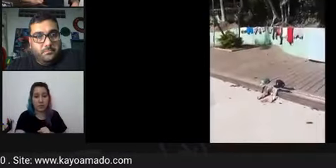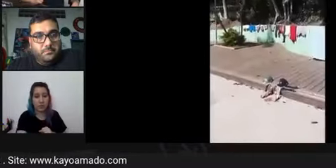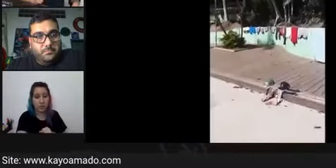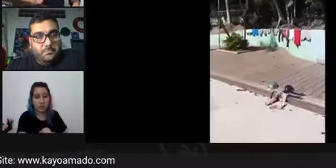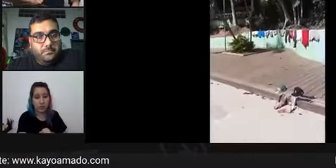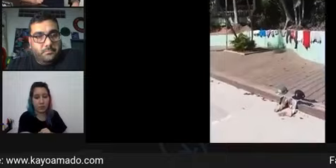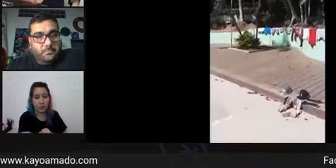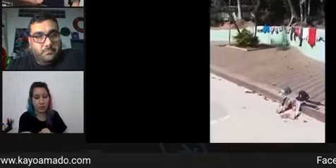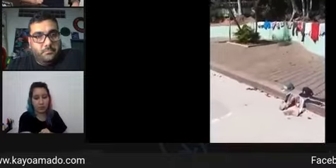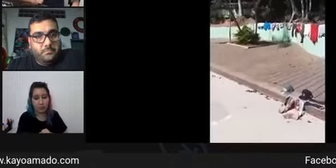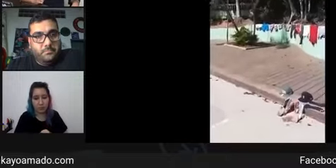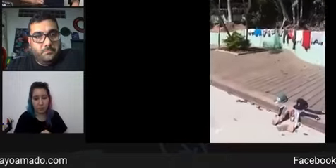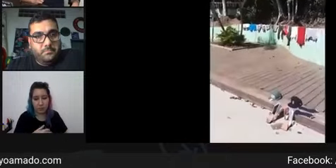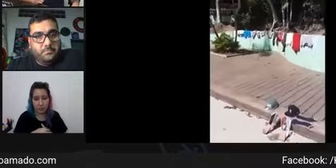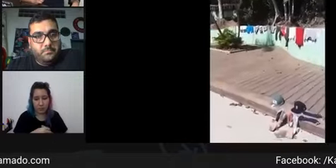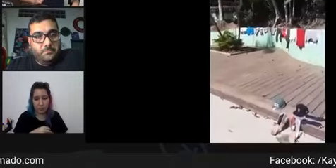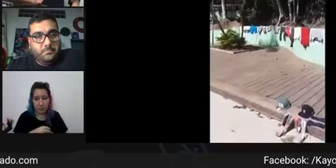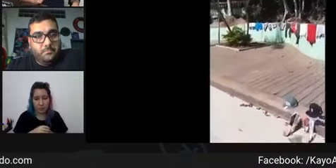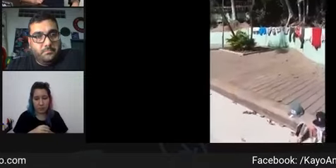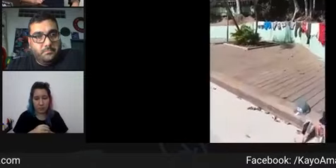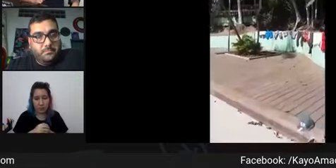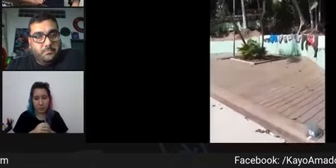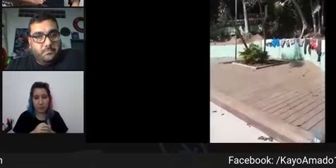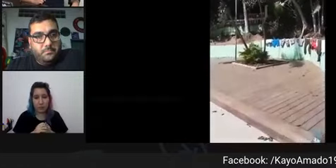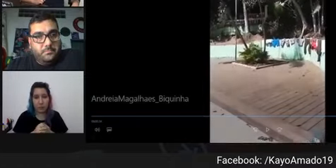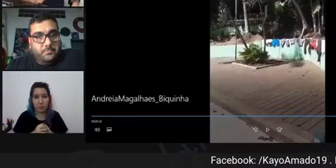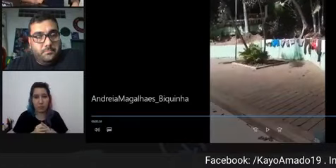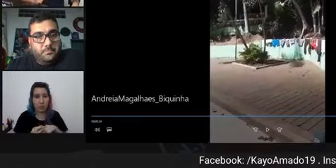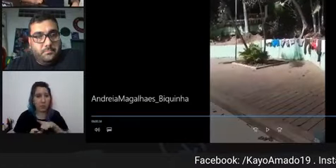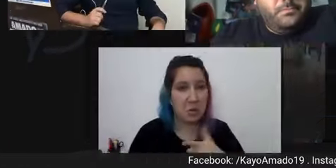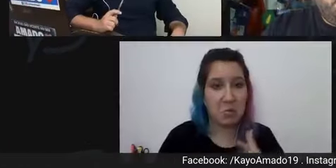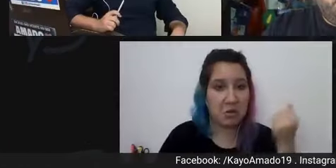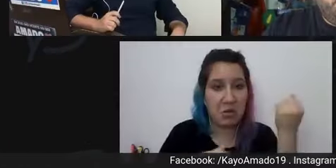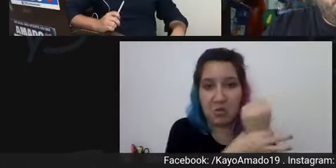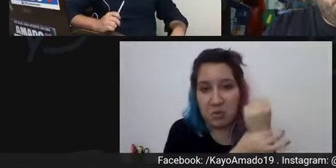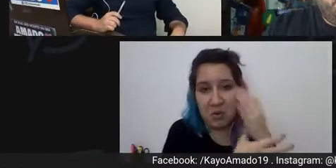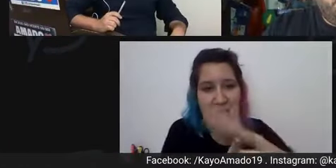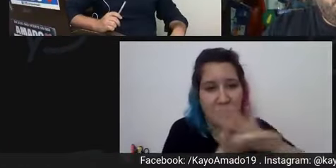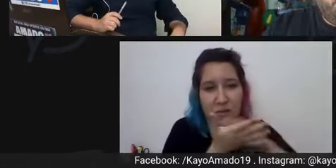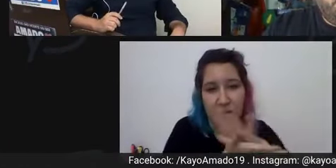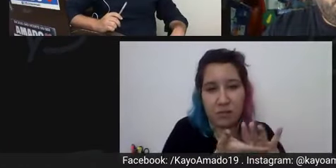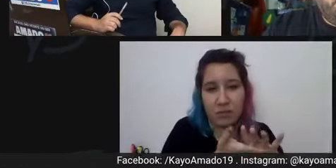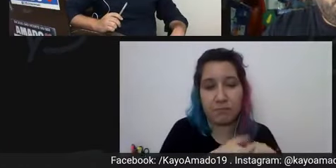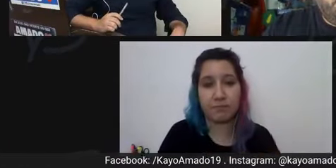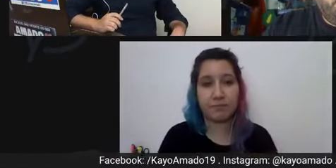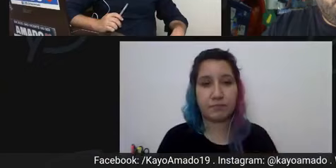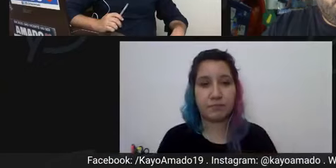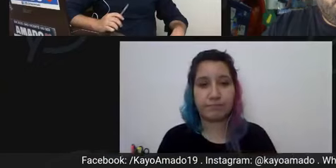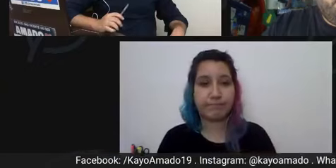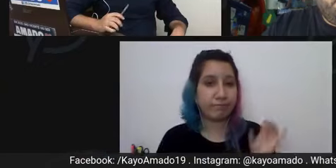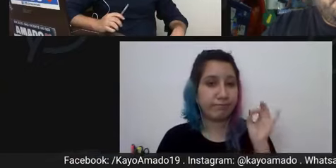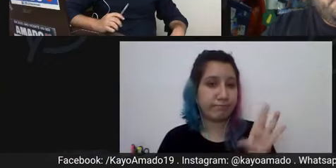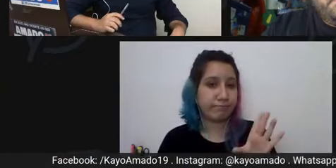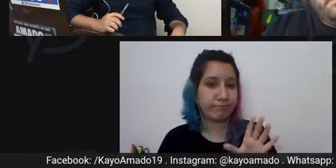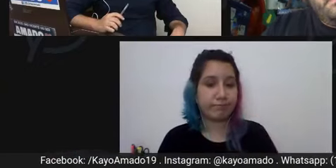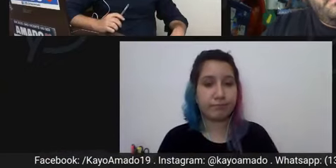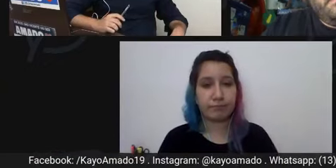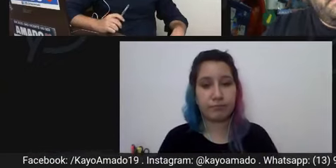limpa e não tem um guarda para zelar por eles. E é isso.